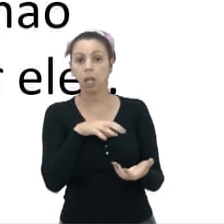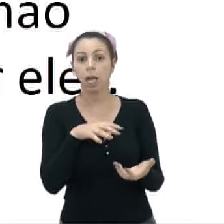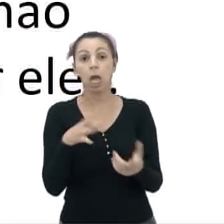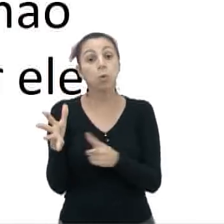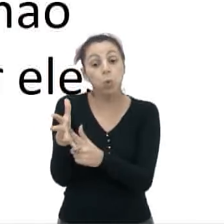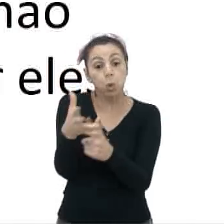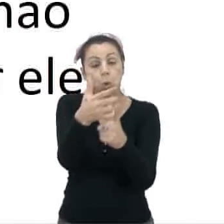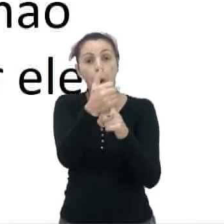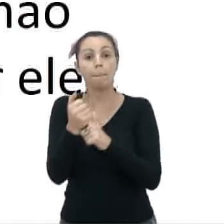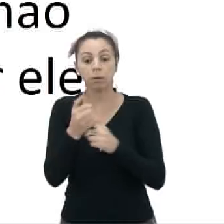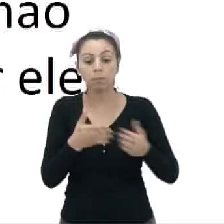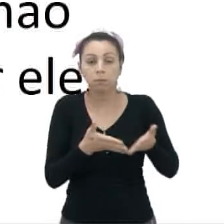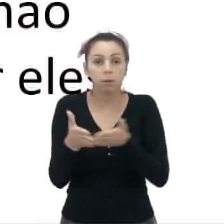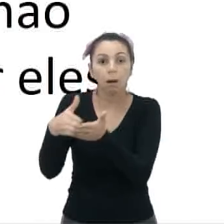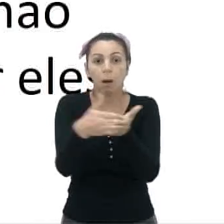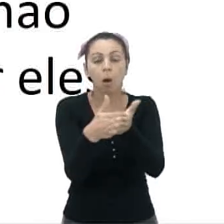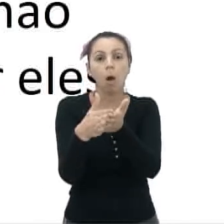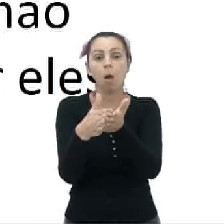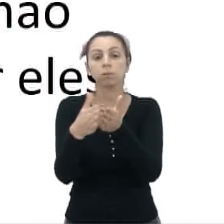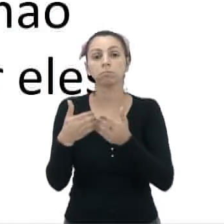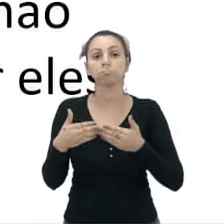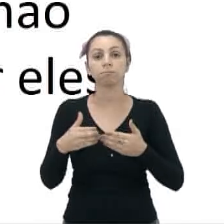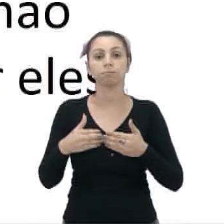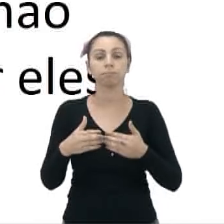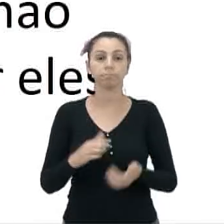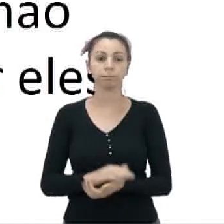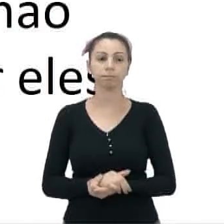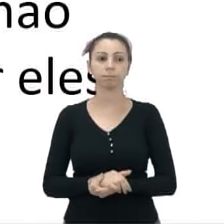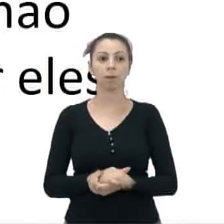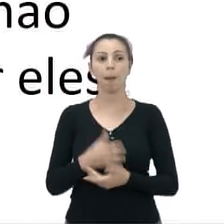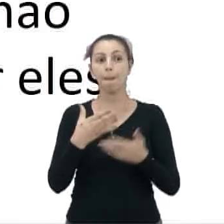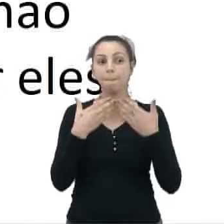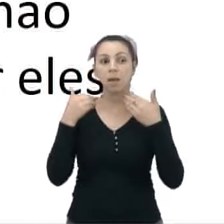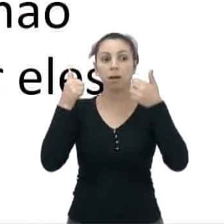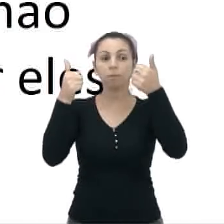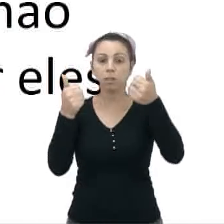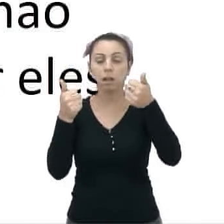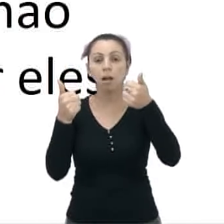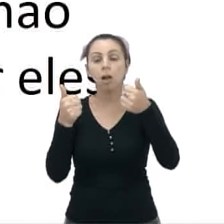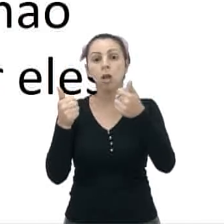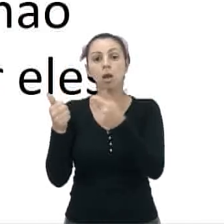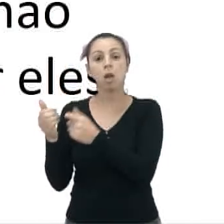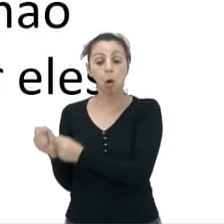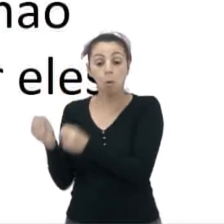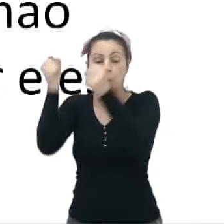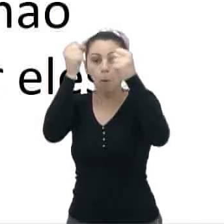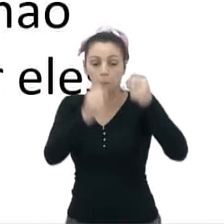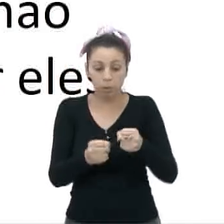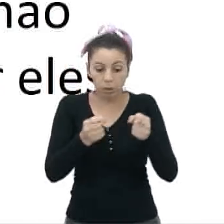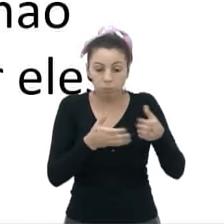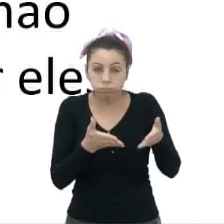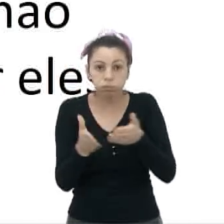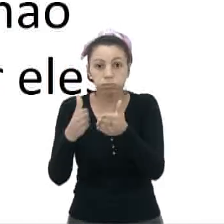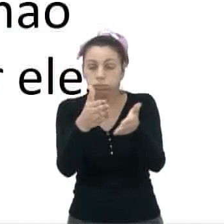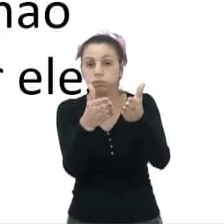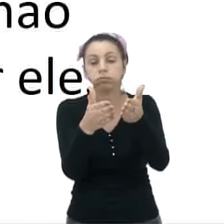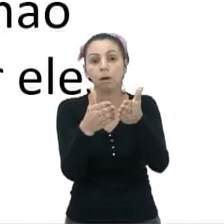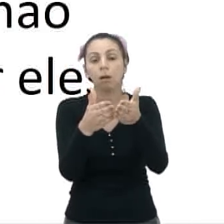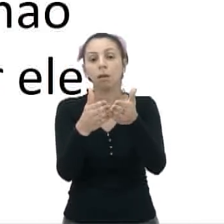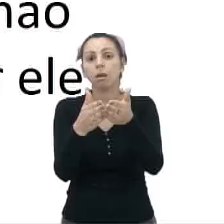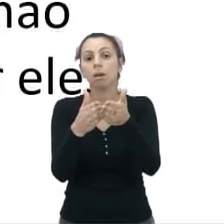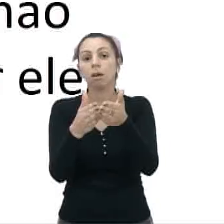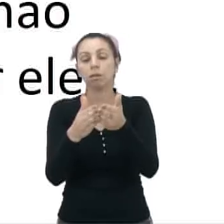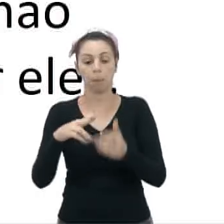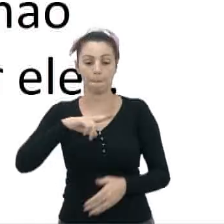marítimas. Tá? Maravilhados com as riquezas da Índia, pretendiam monopolizar o tráfego e negando aos outros o direito de navegar. Então, quer